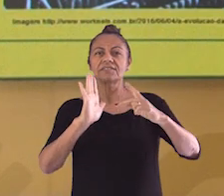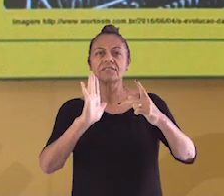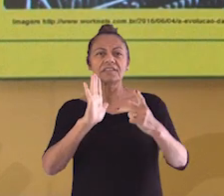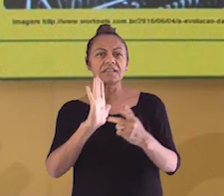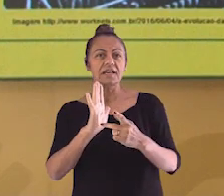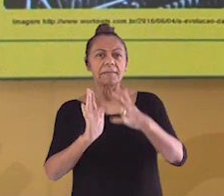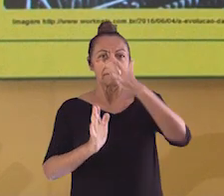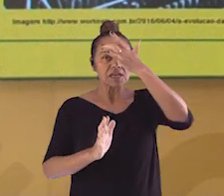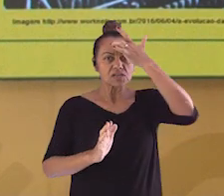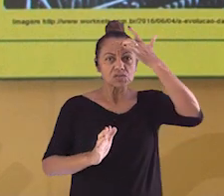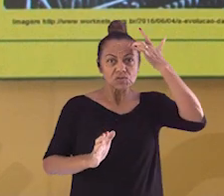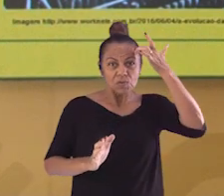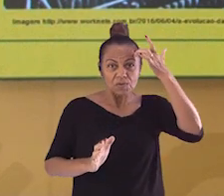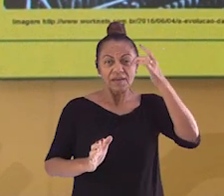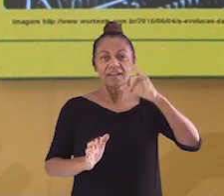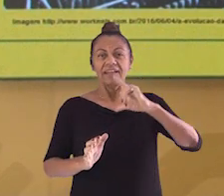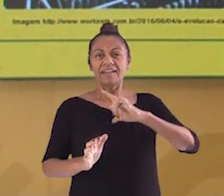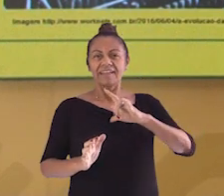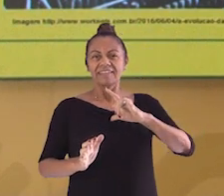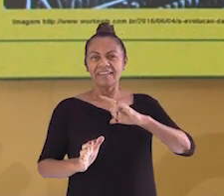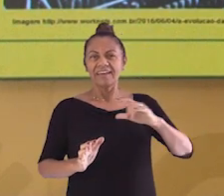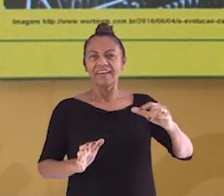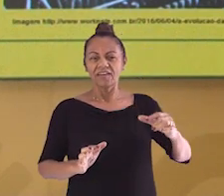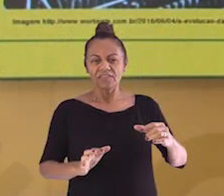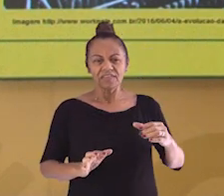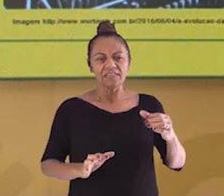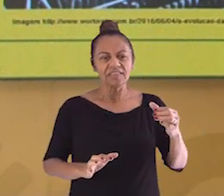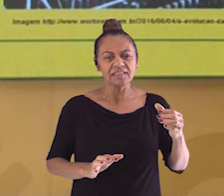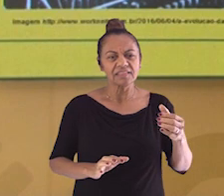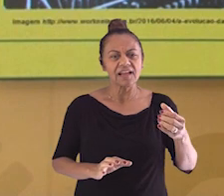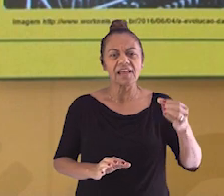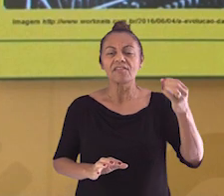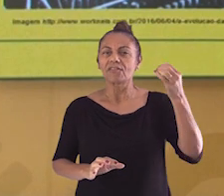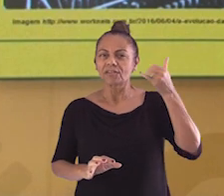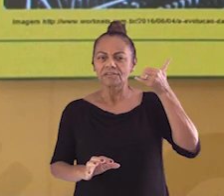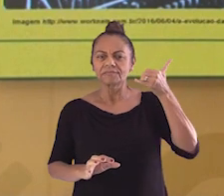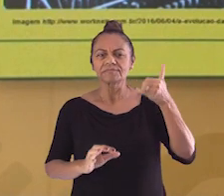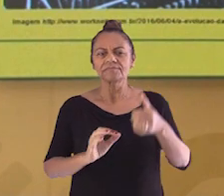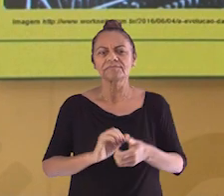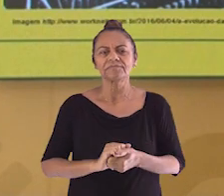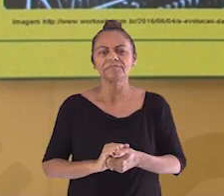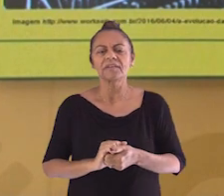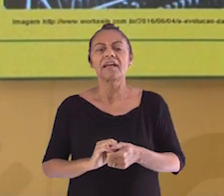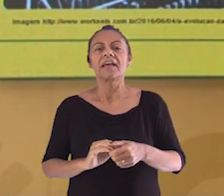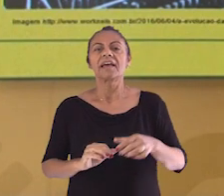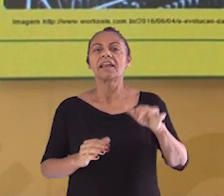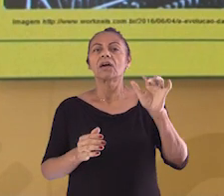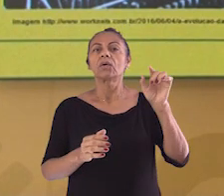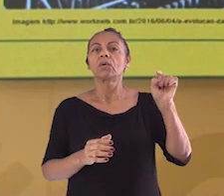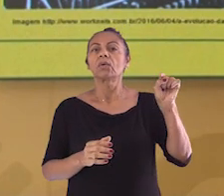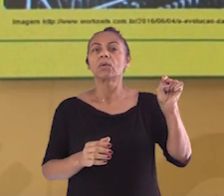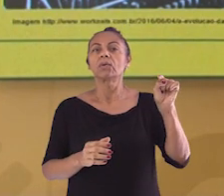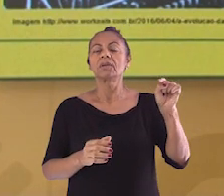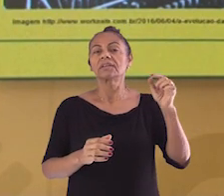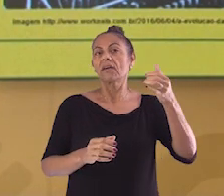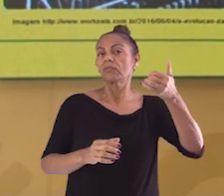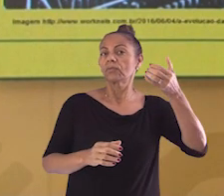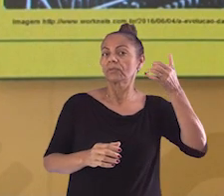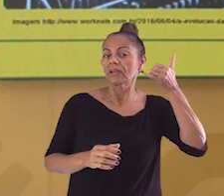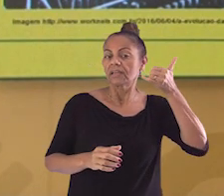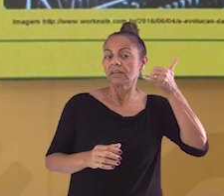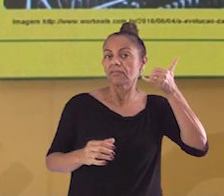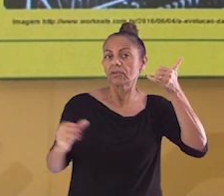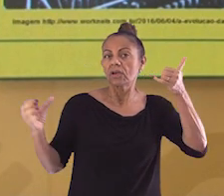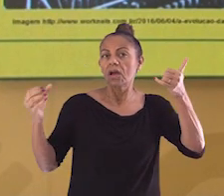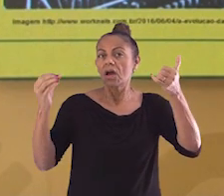tinha telefone. Como naquela época não tinham tantos telefones como existem hoje em dia, ela conectava um